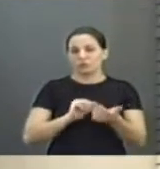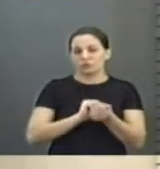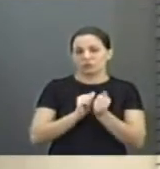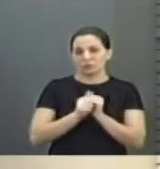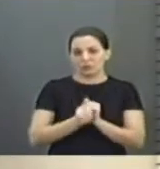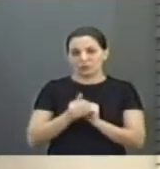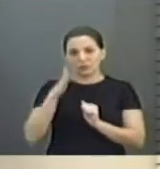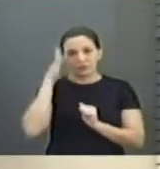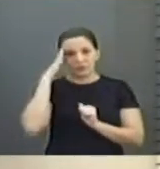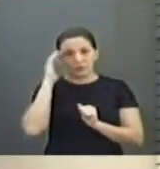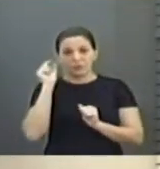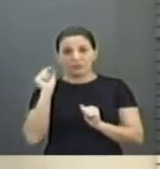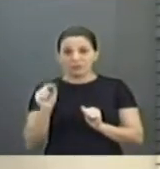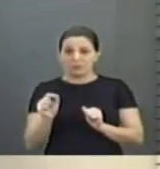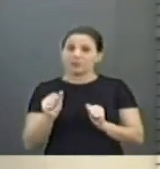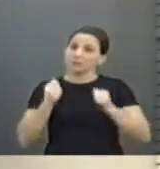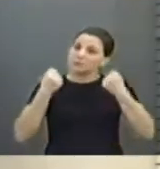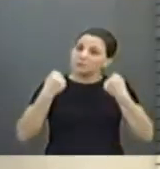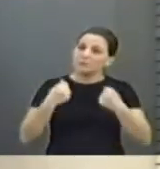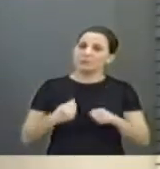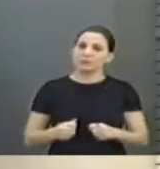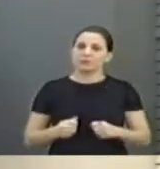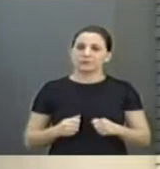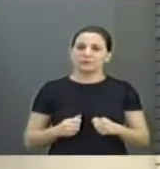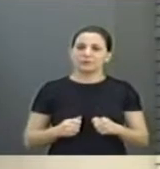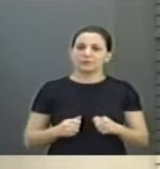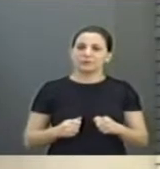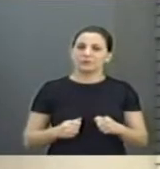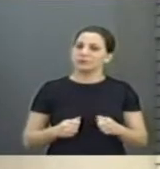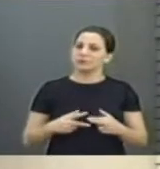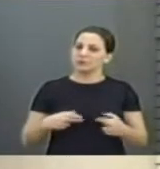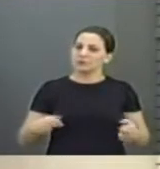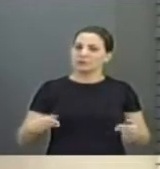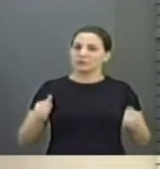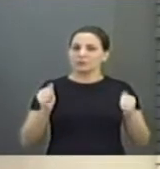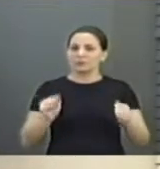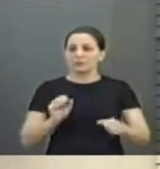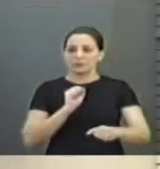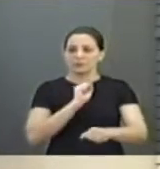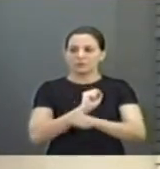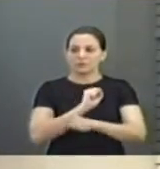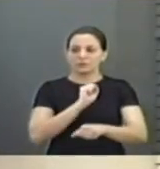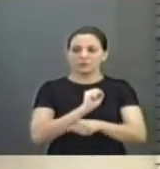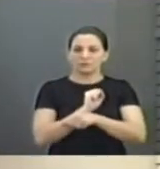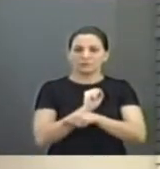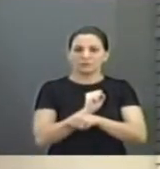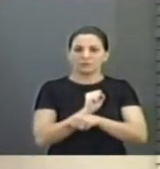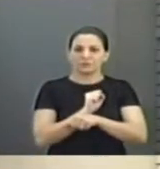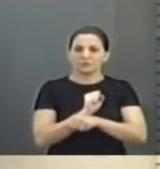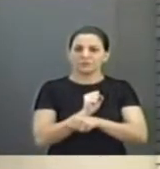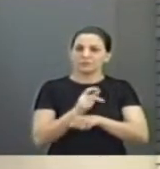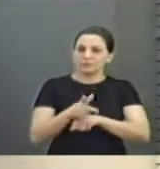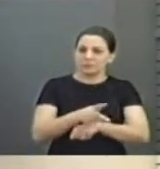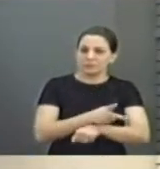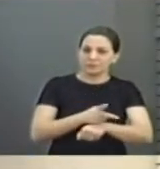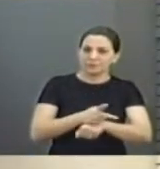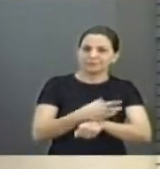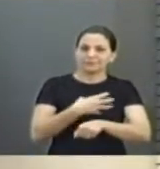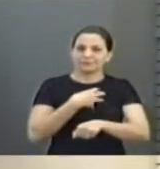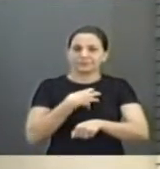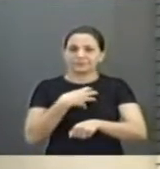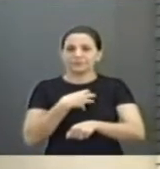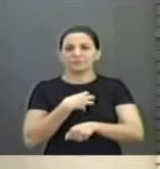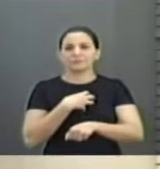Entendo que dentro do possível, dentro daquilo que se pode esperar, ele procurou de uma